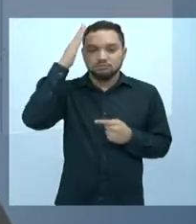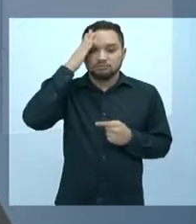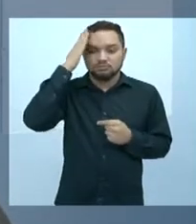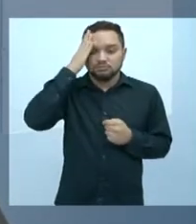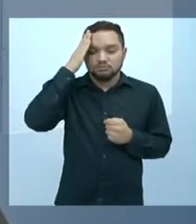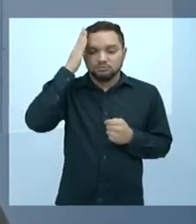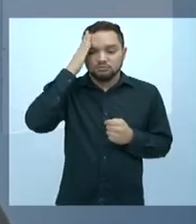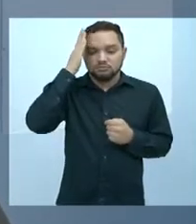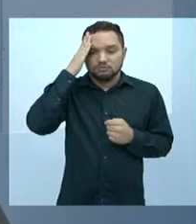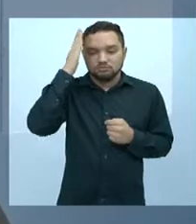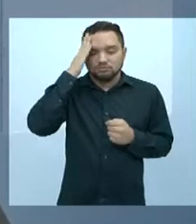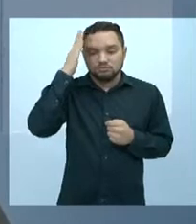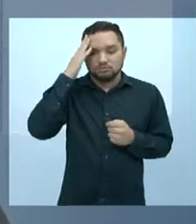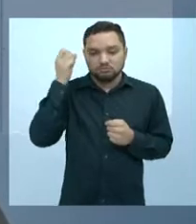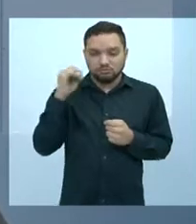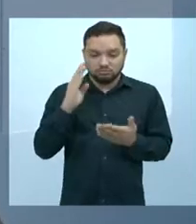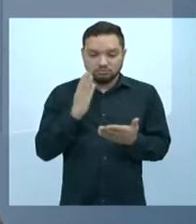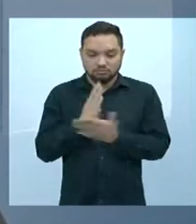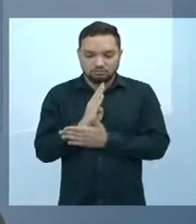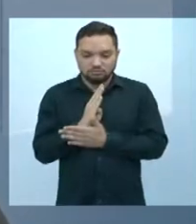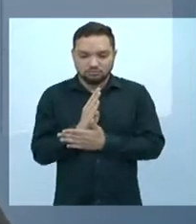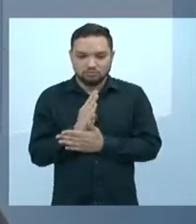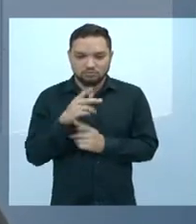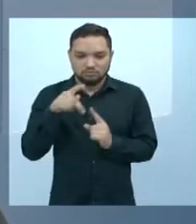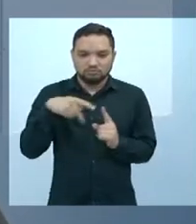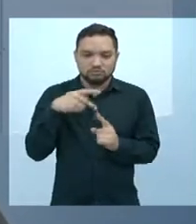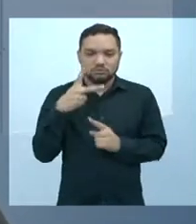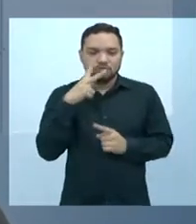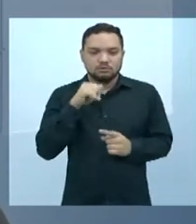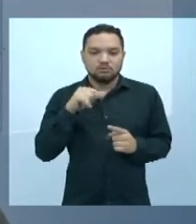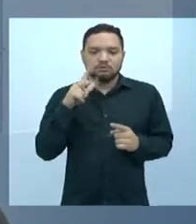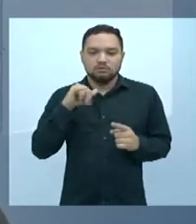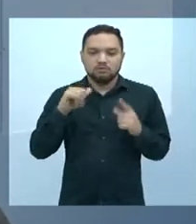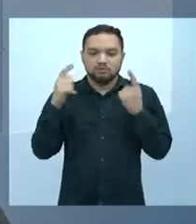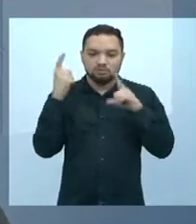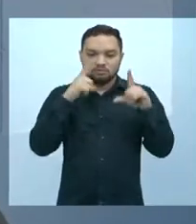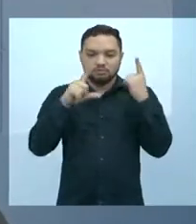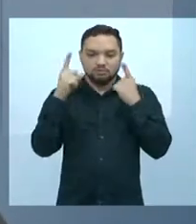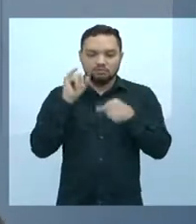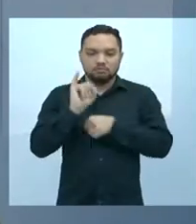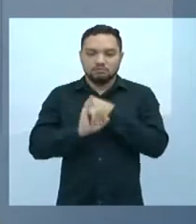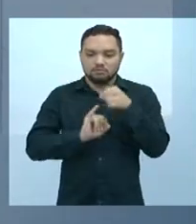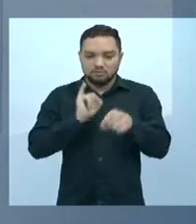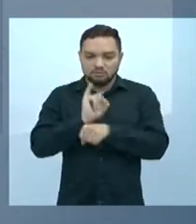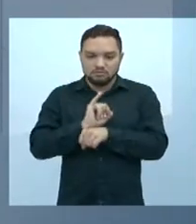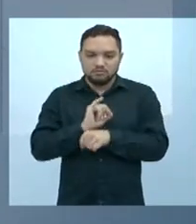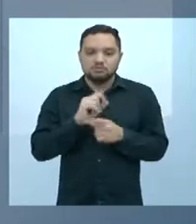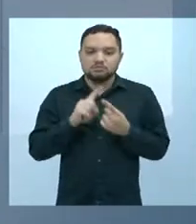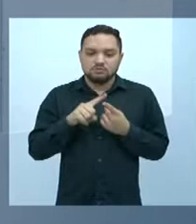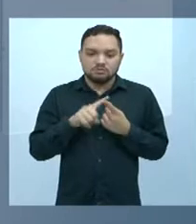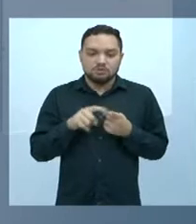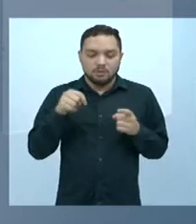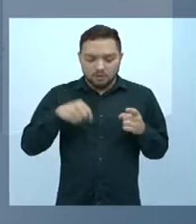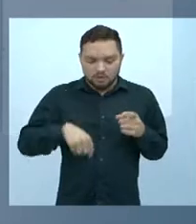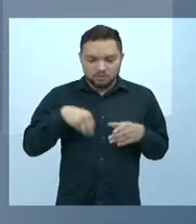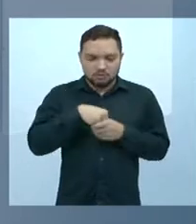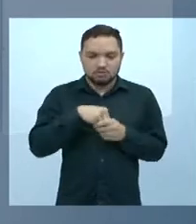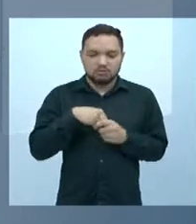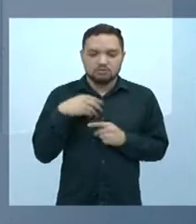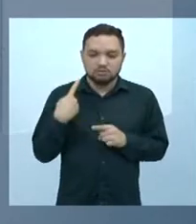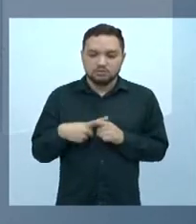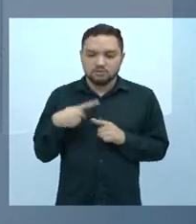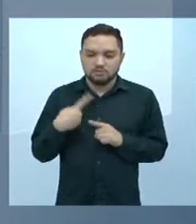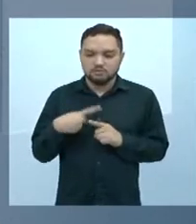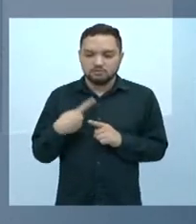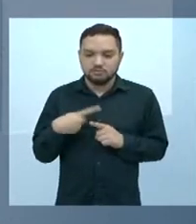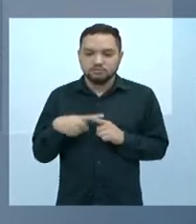com a aprovação da reforma da Previdência ele só tem a ganhar a nível internacional e a nível local, porque